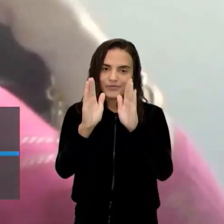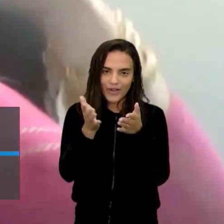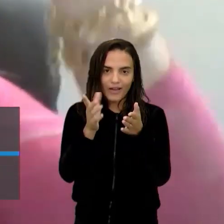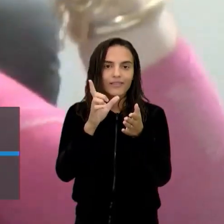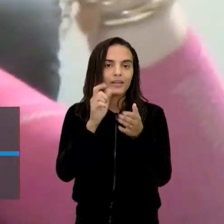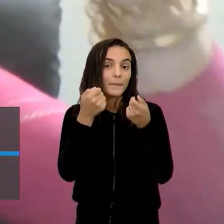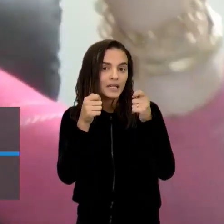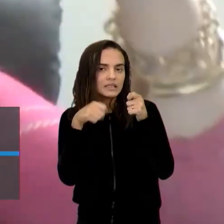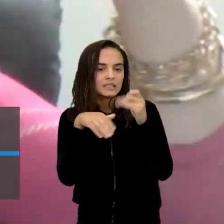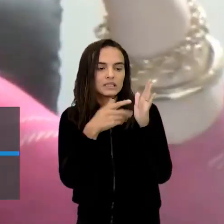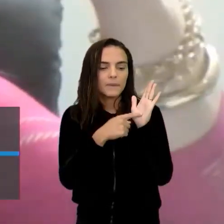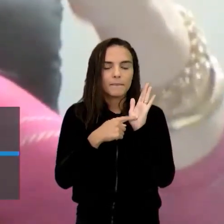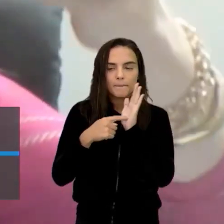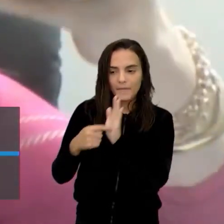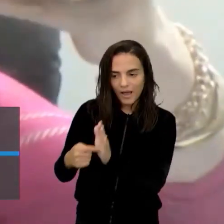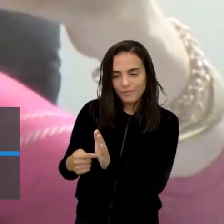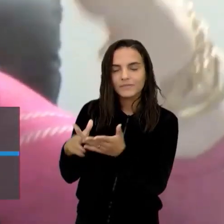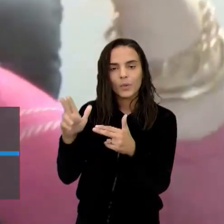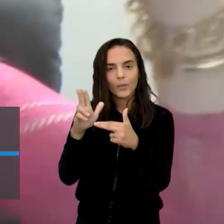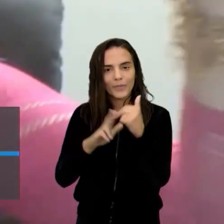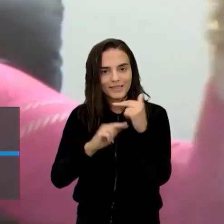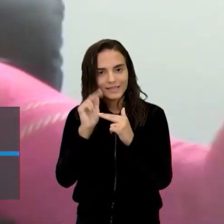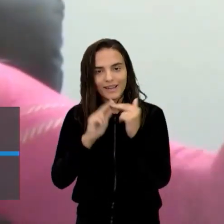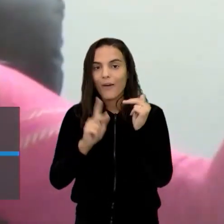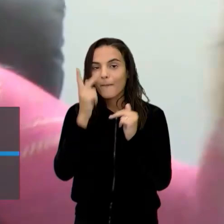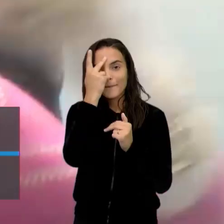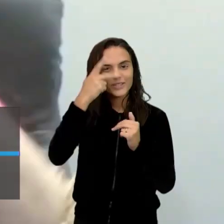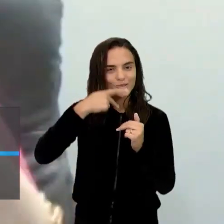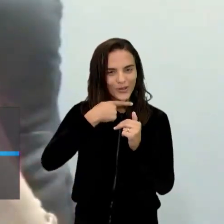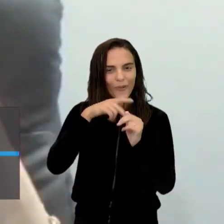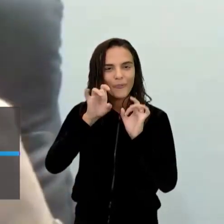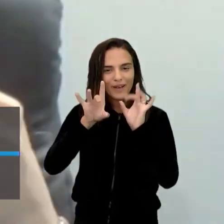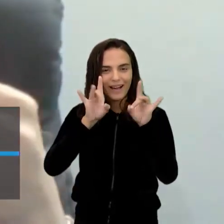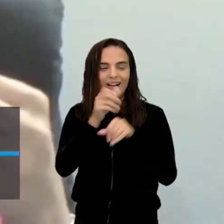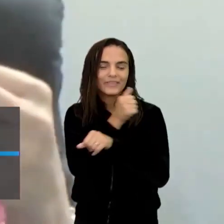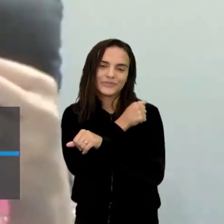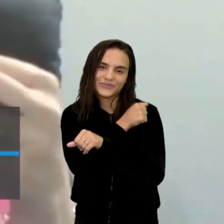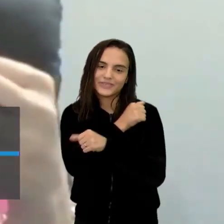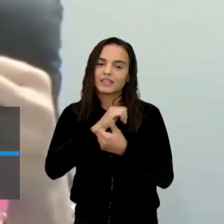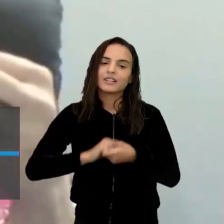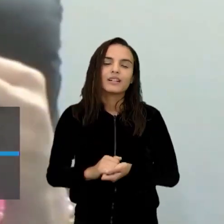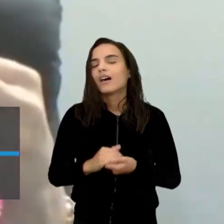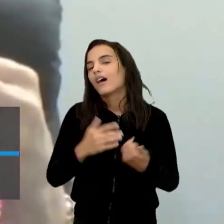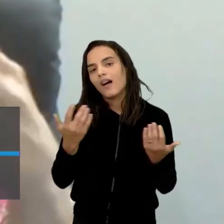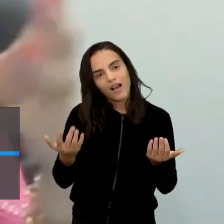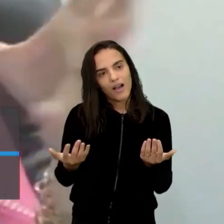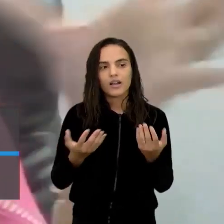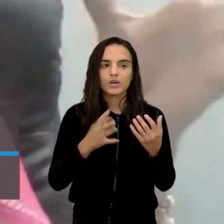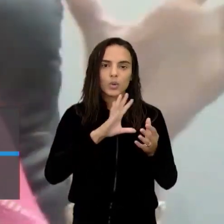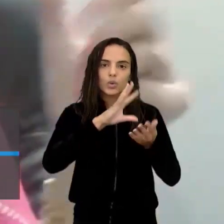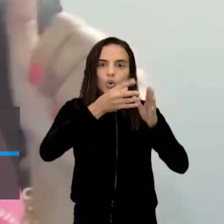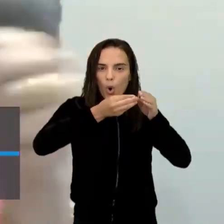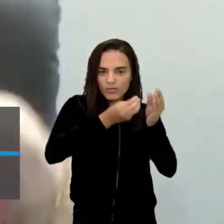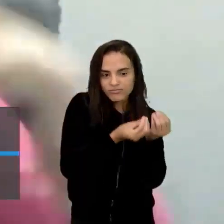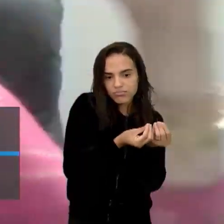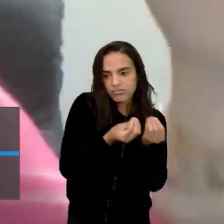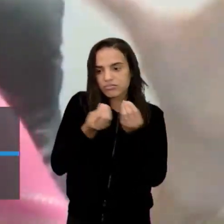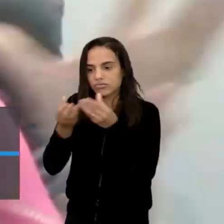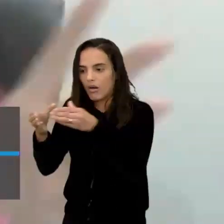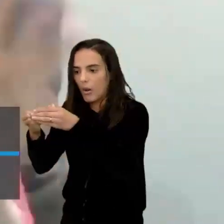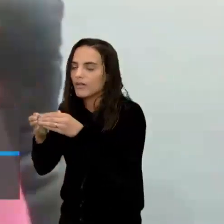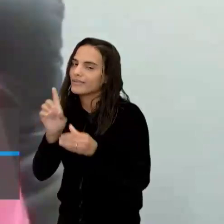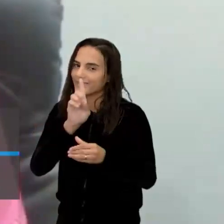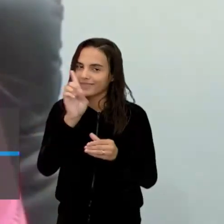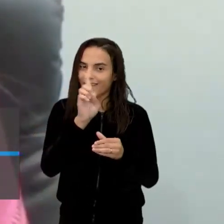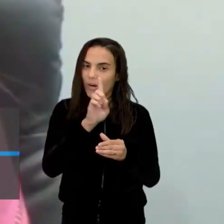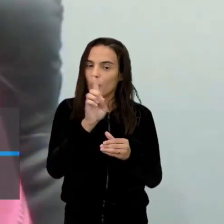que elas devem ofertar o material individual para aquele aluno. Ele não vai mandar coletivo, né, vários lenços